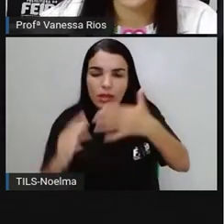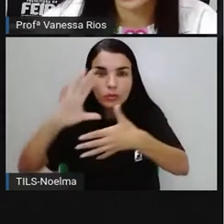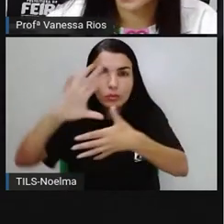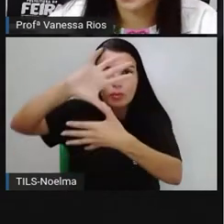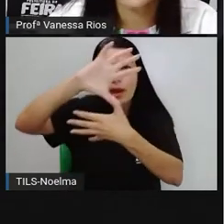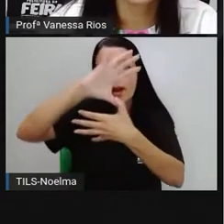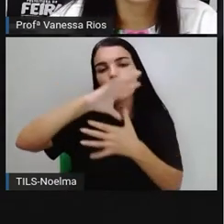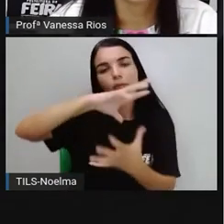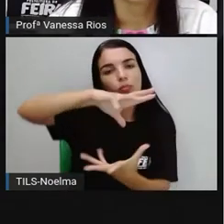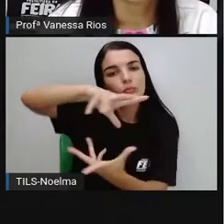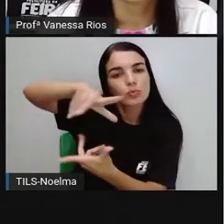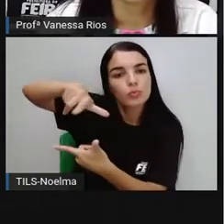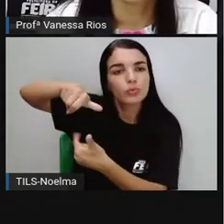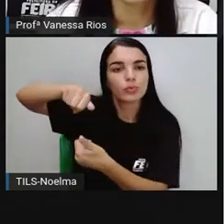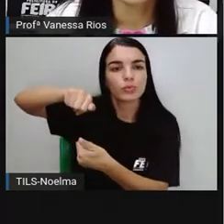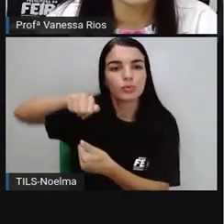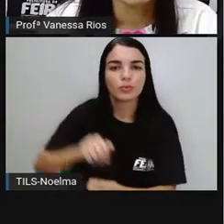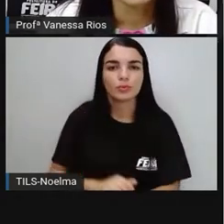planeta.